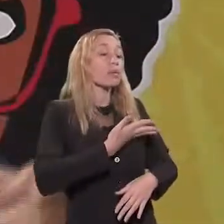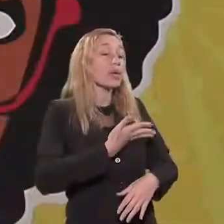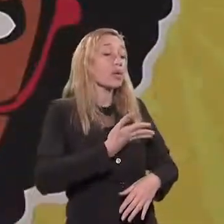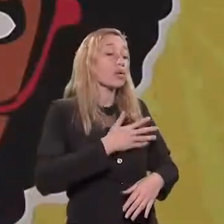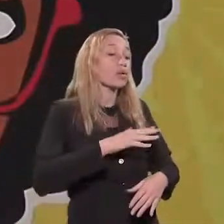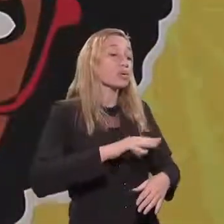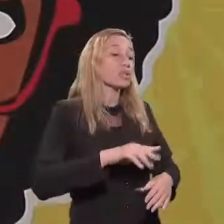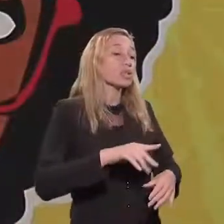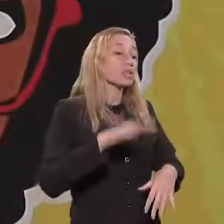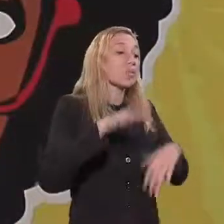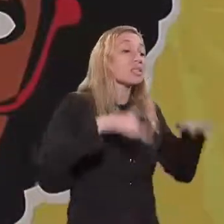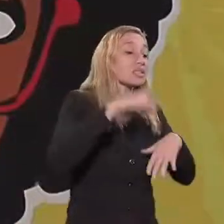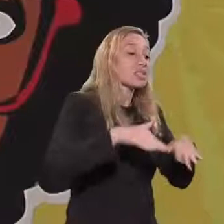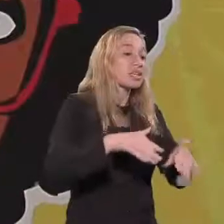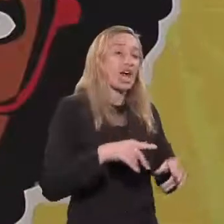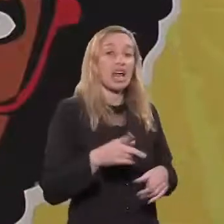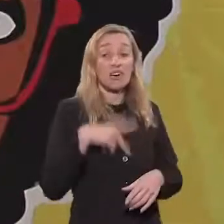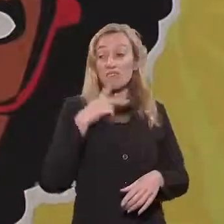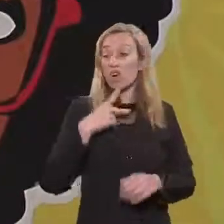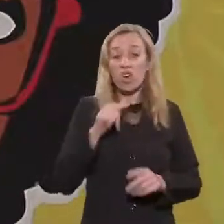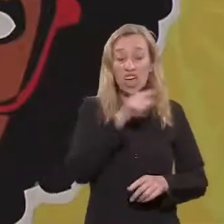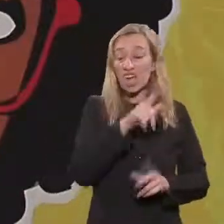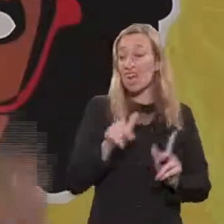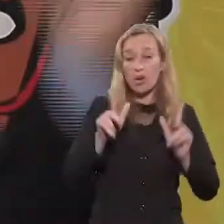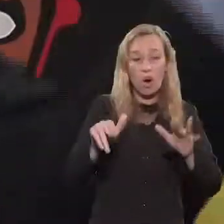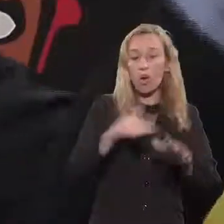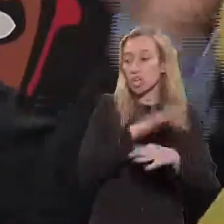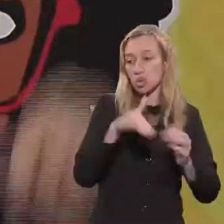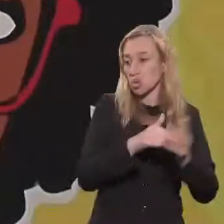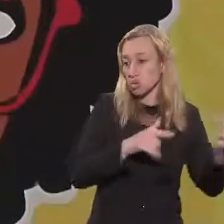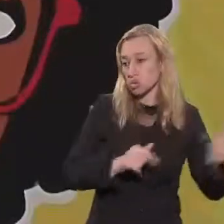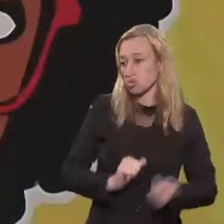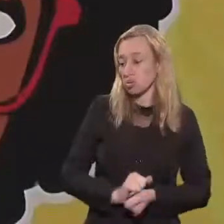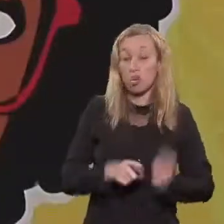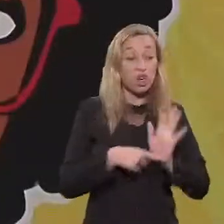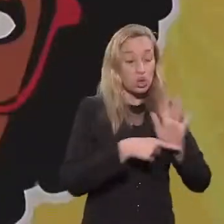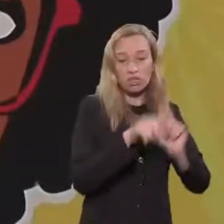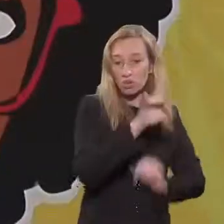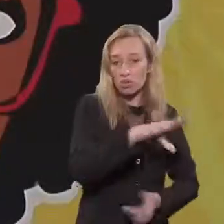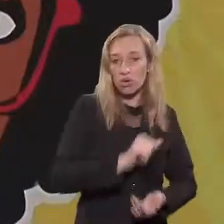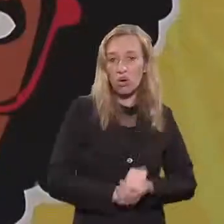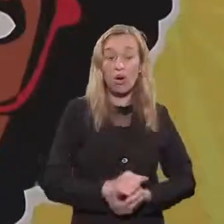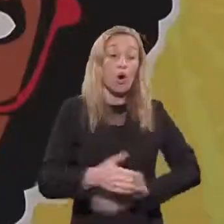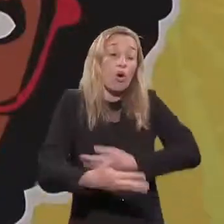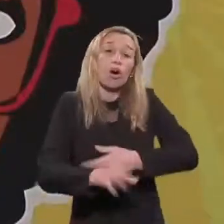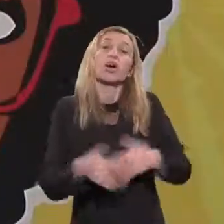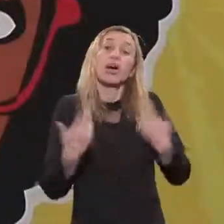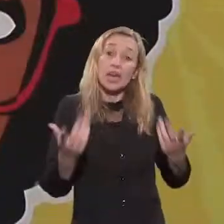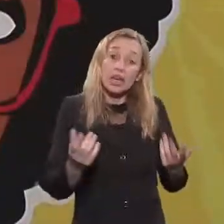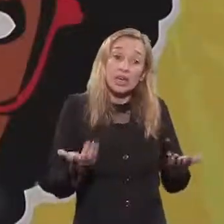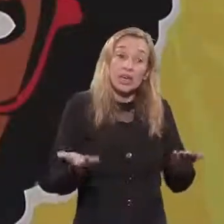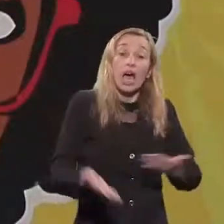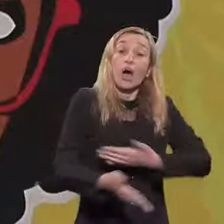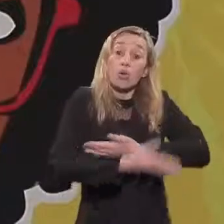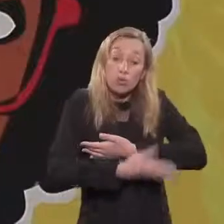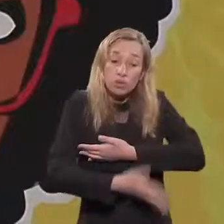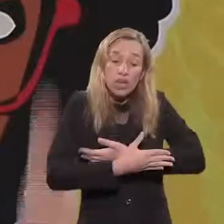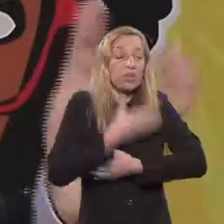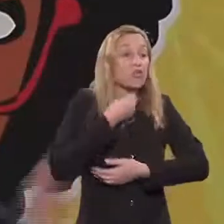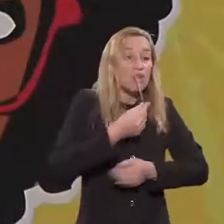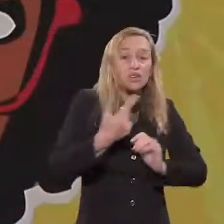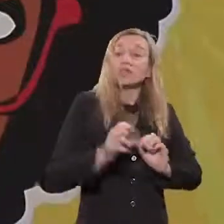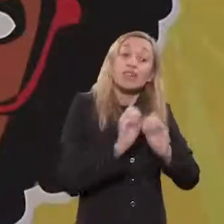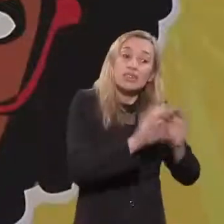tudo. A criança cresceu vendo isso. Então um livro desse vai ajudar uma criança na escola a pensar assim, né? E um boneco vai ensinar